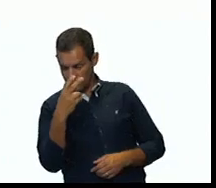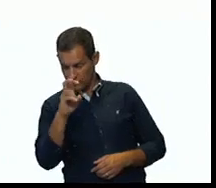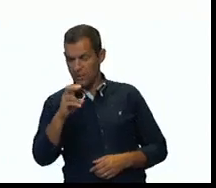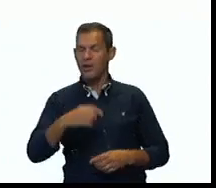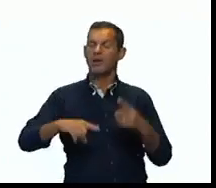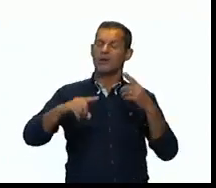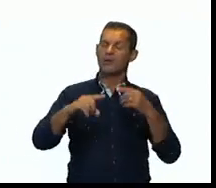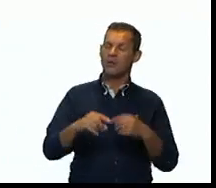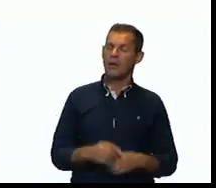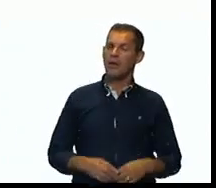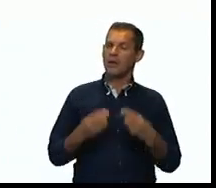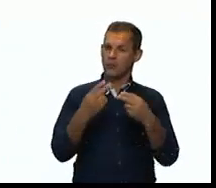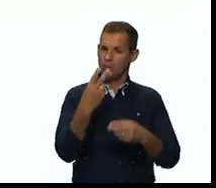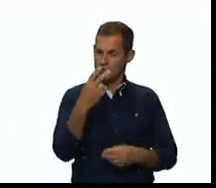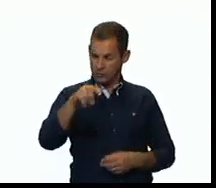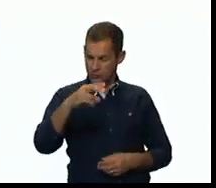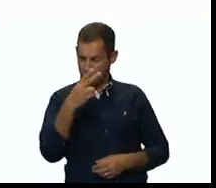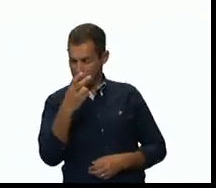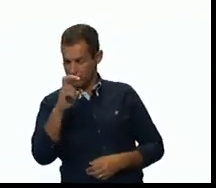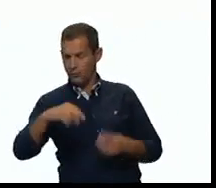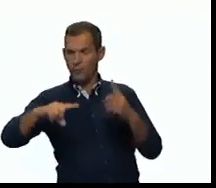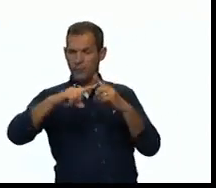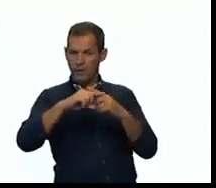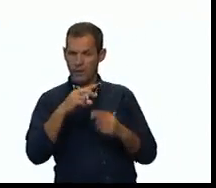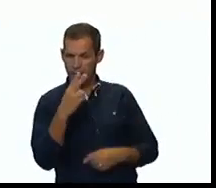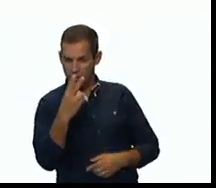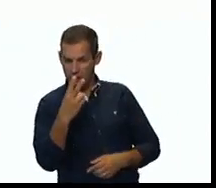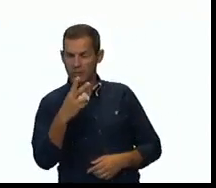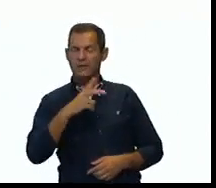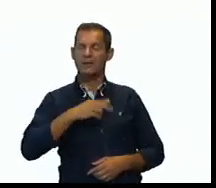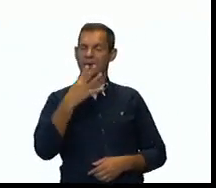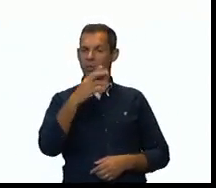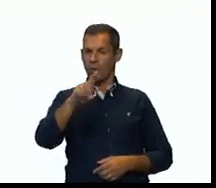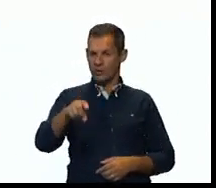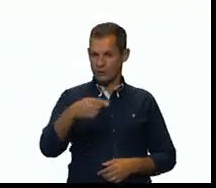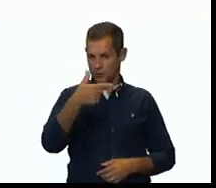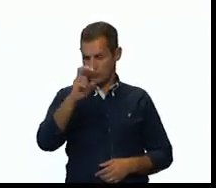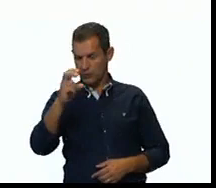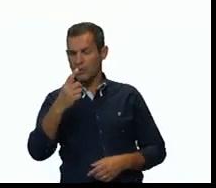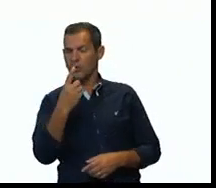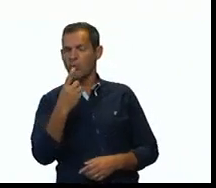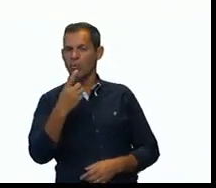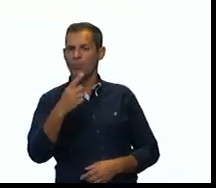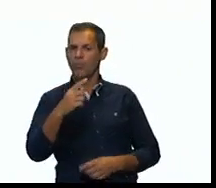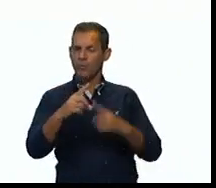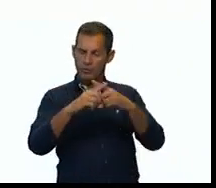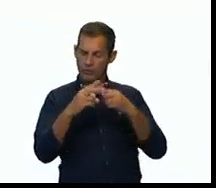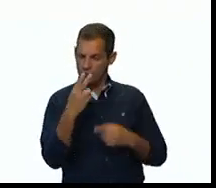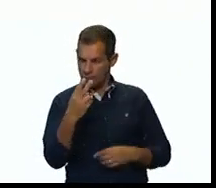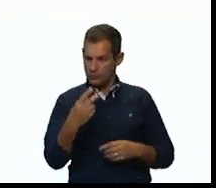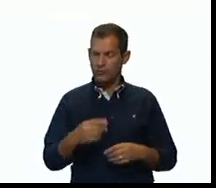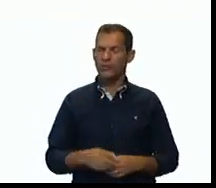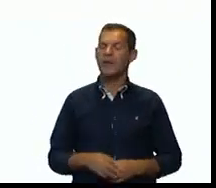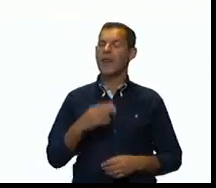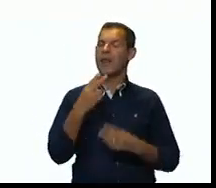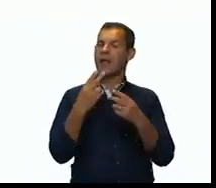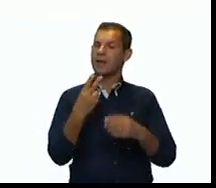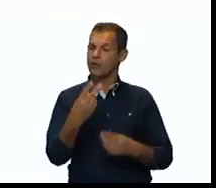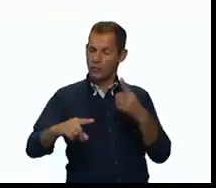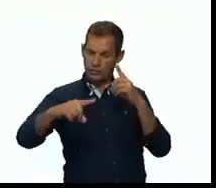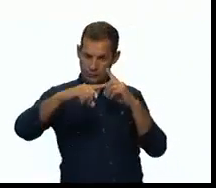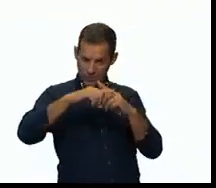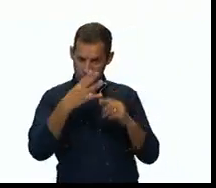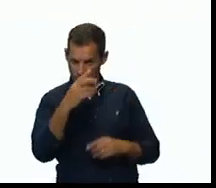2,25 mais 2, nós temos 4,25. E 1 vezes 2, 2. Mais os